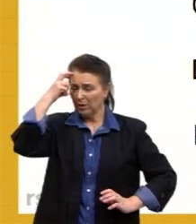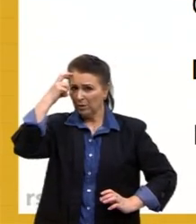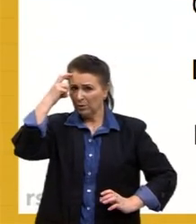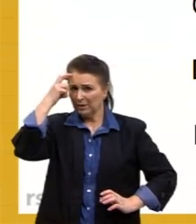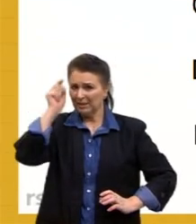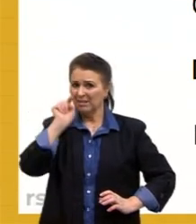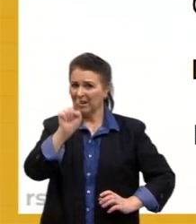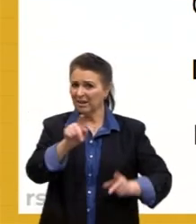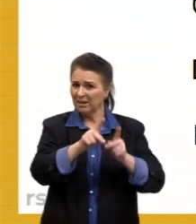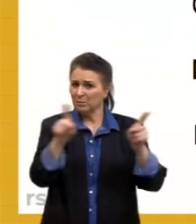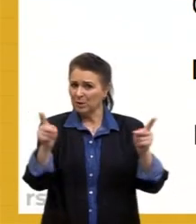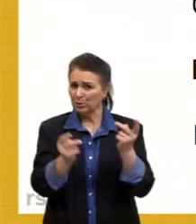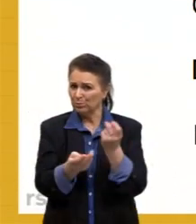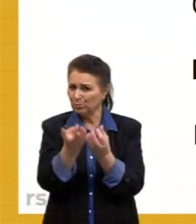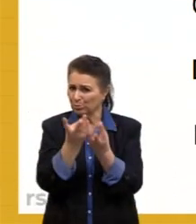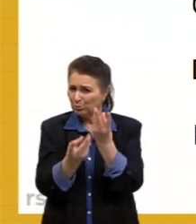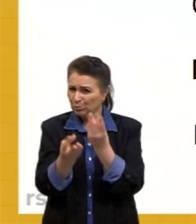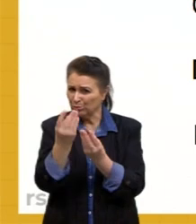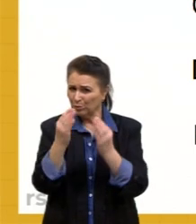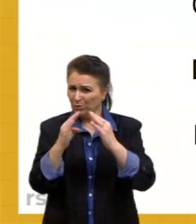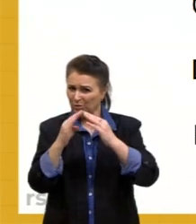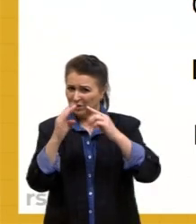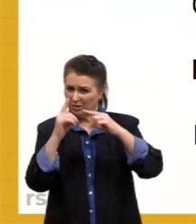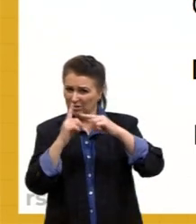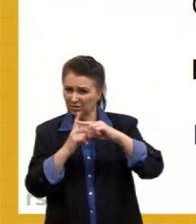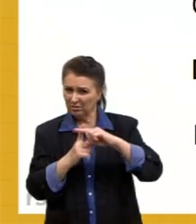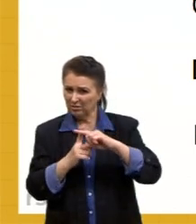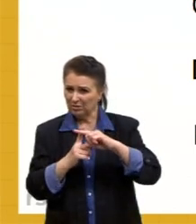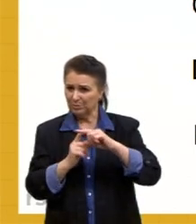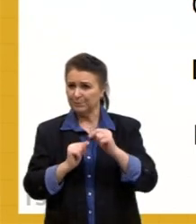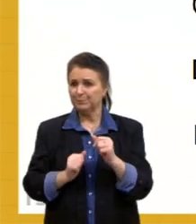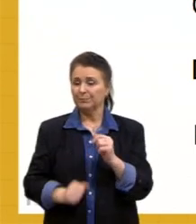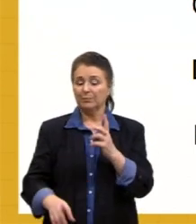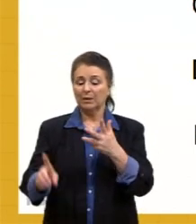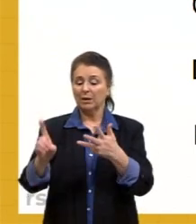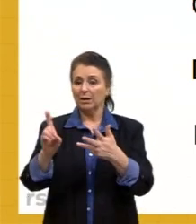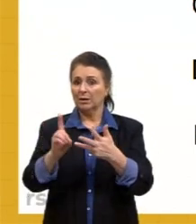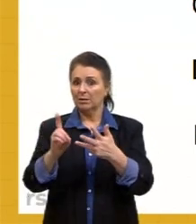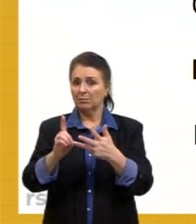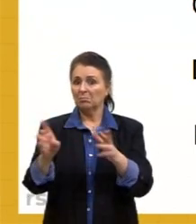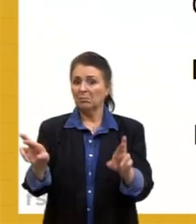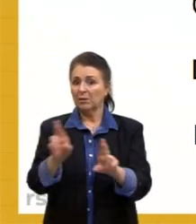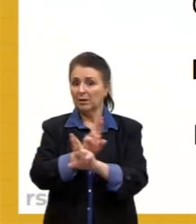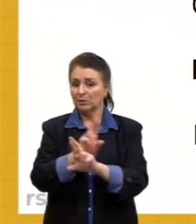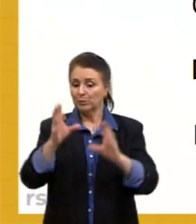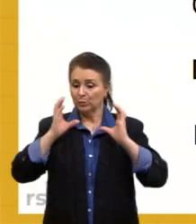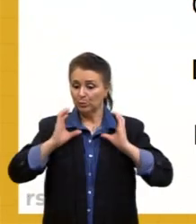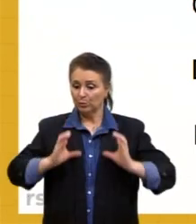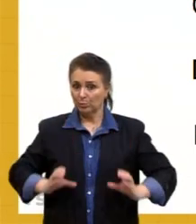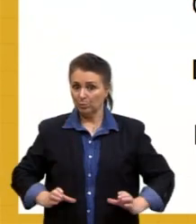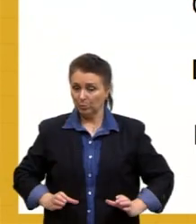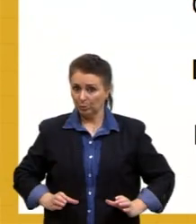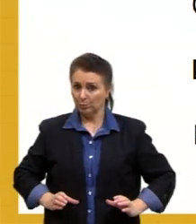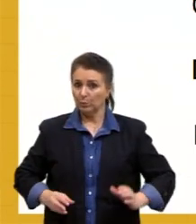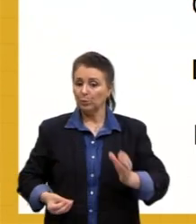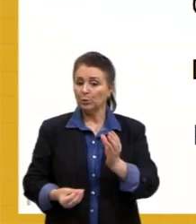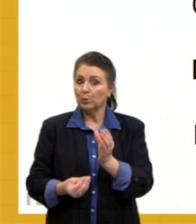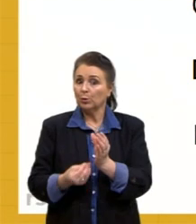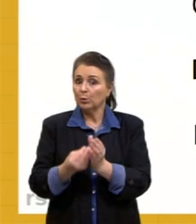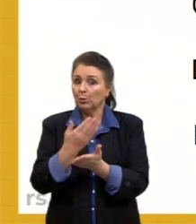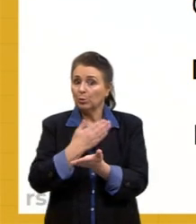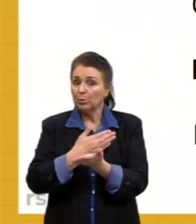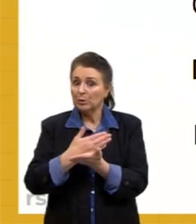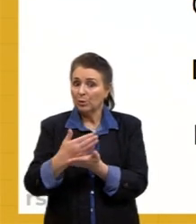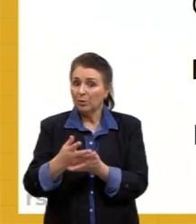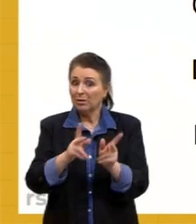vamos ver se é essa também letra D relativiza comportamentos originados na inquisição e